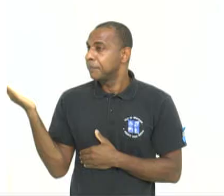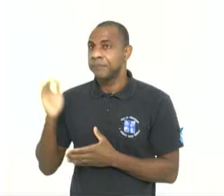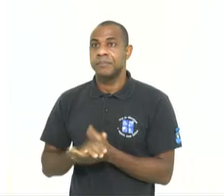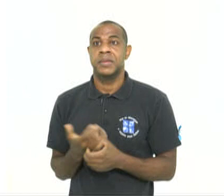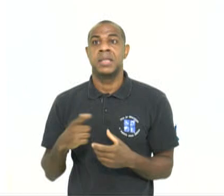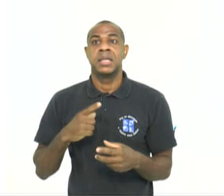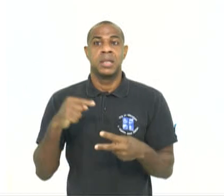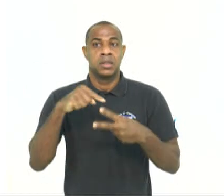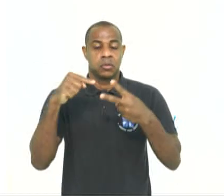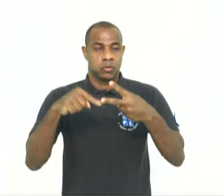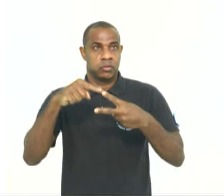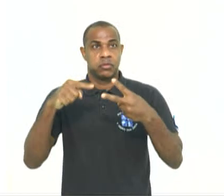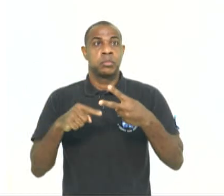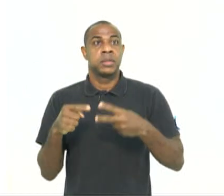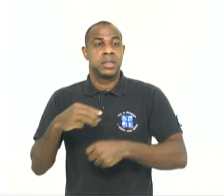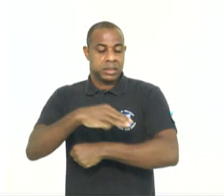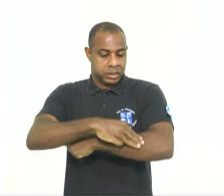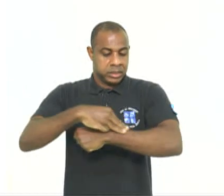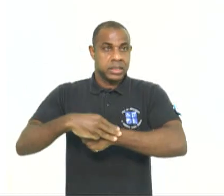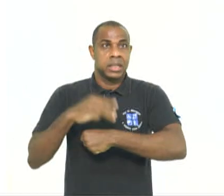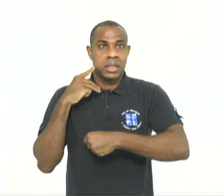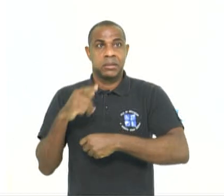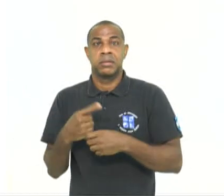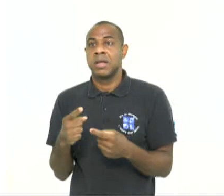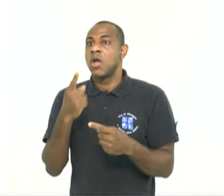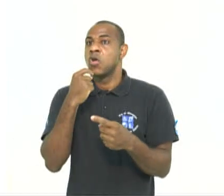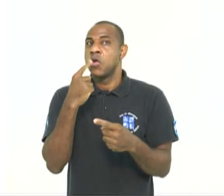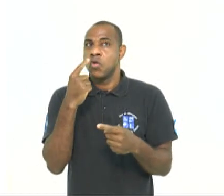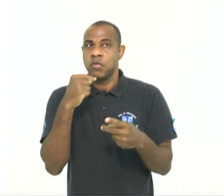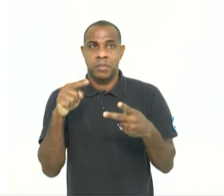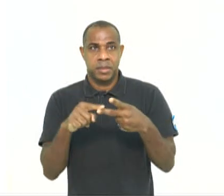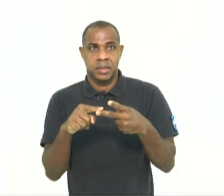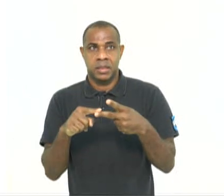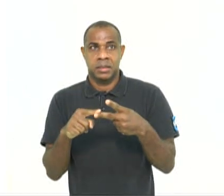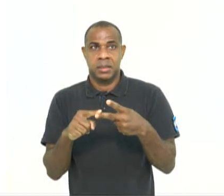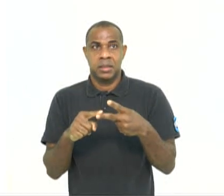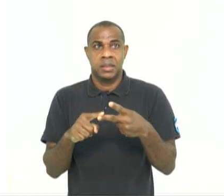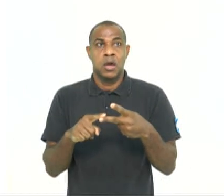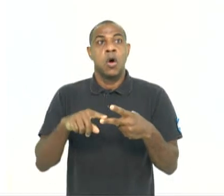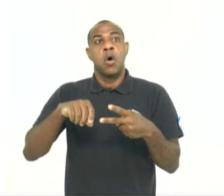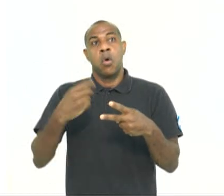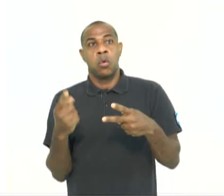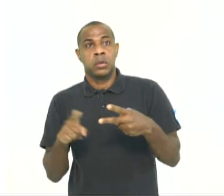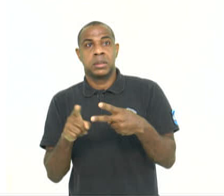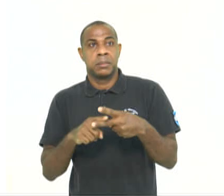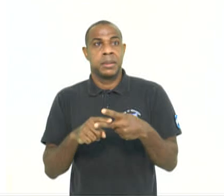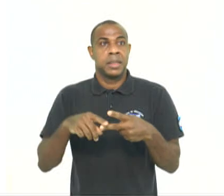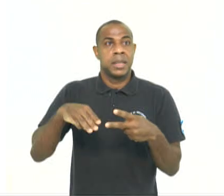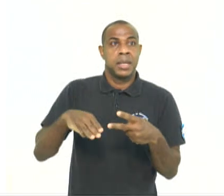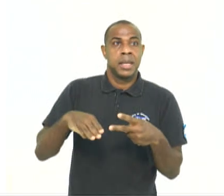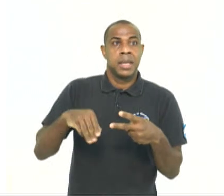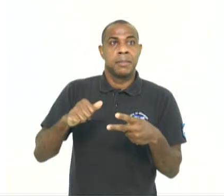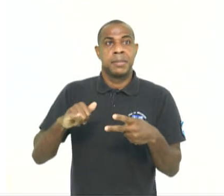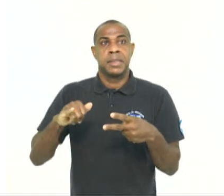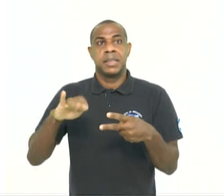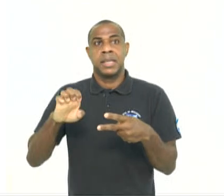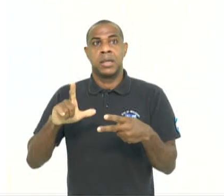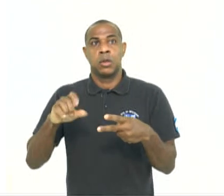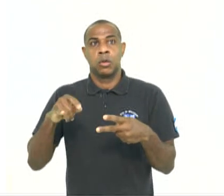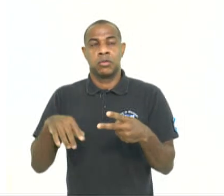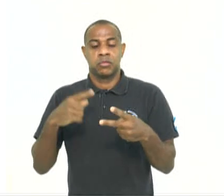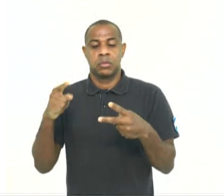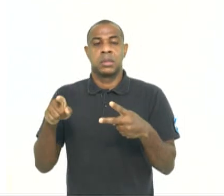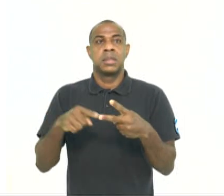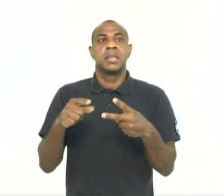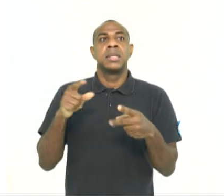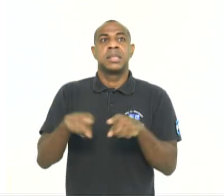2 tipos desse tecido. A medula óssea vermelha, ou tecido mieloide, e o tecido linfático